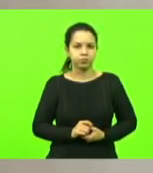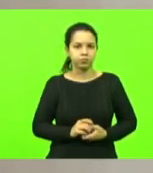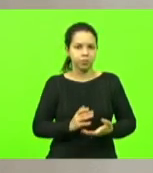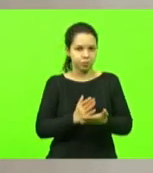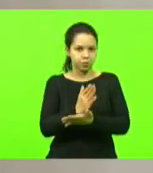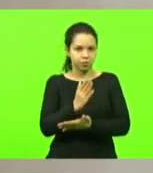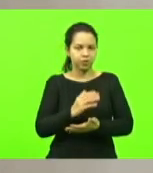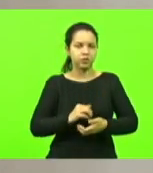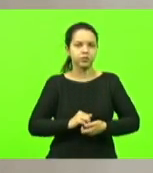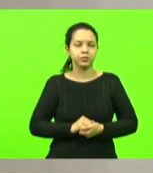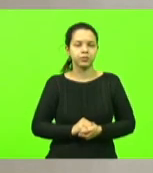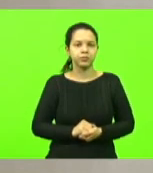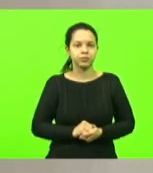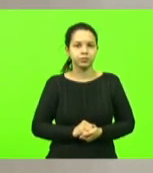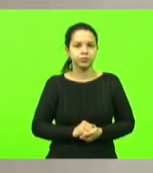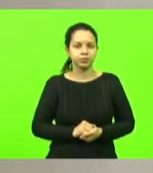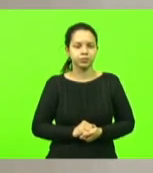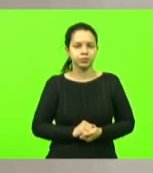Aprovado.